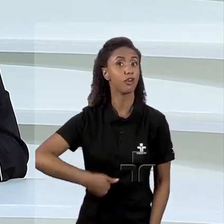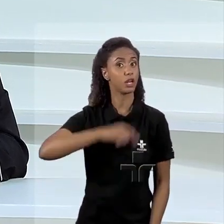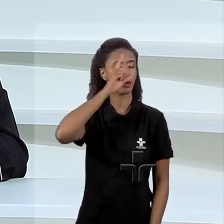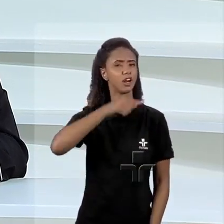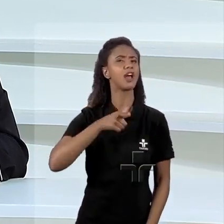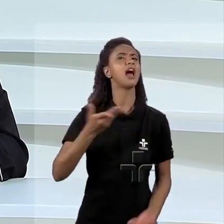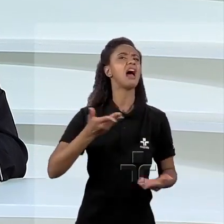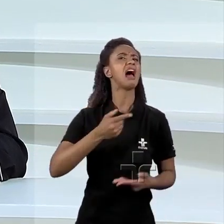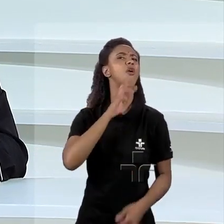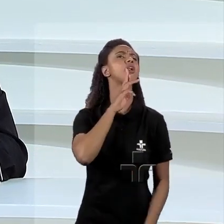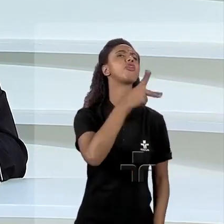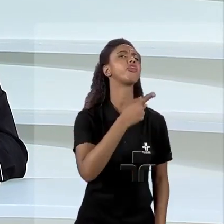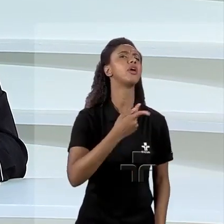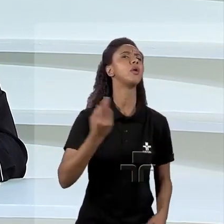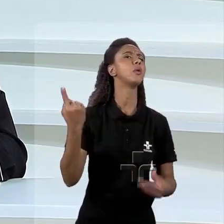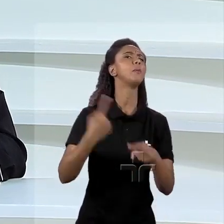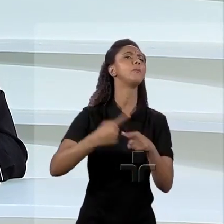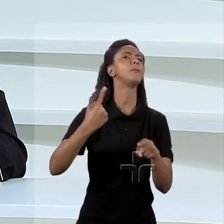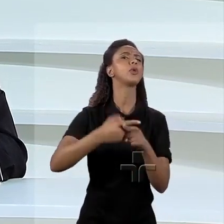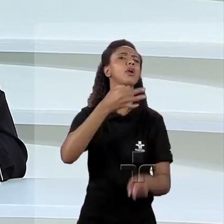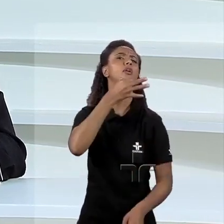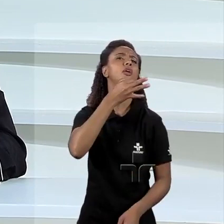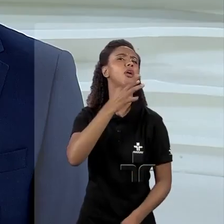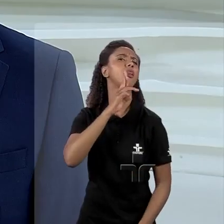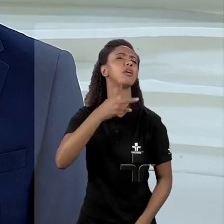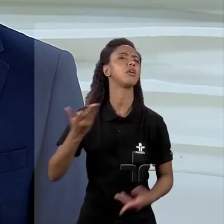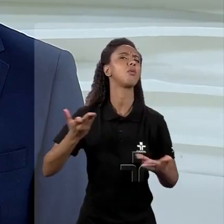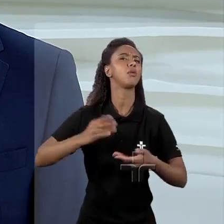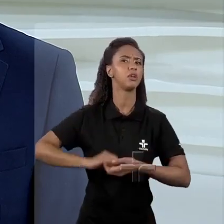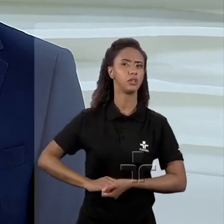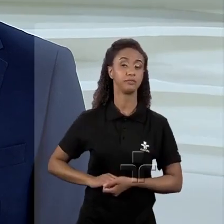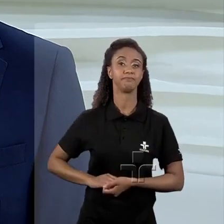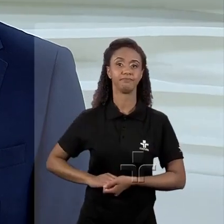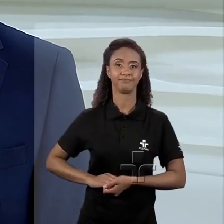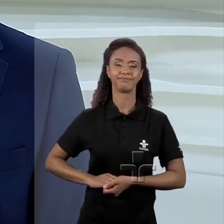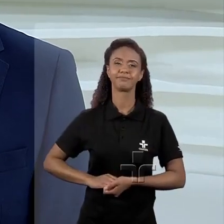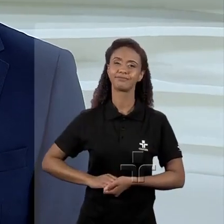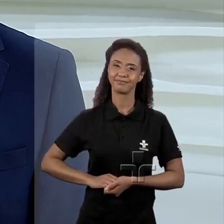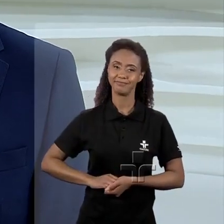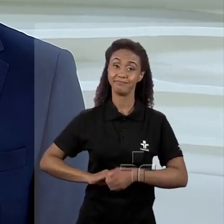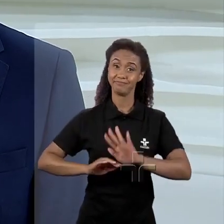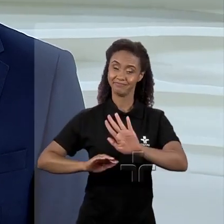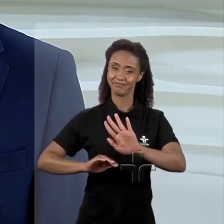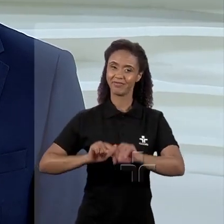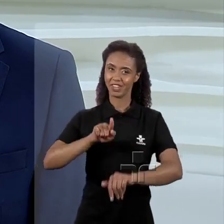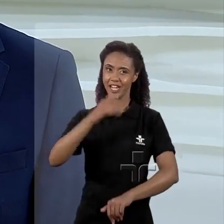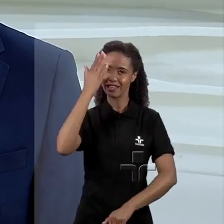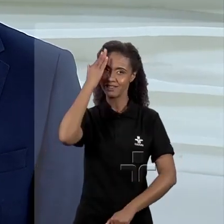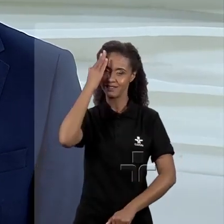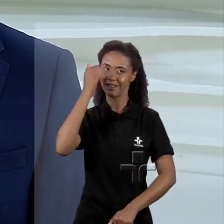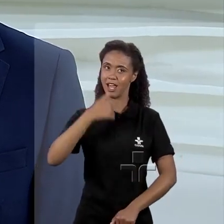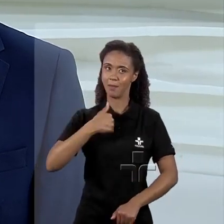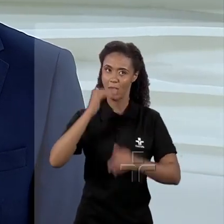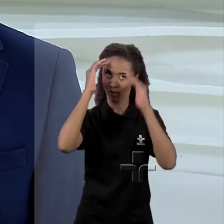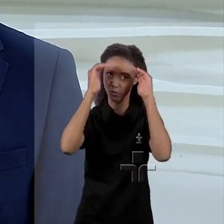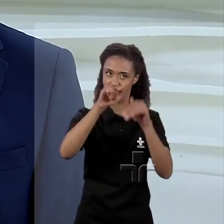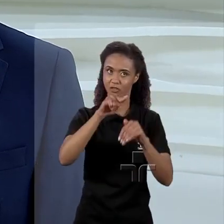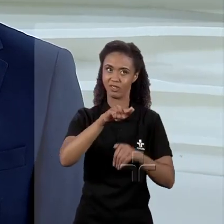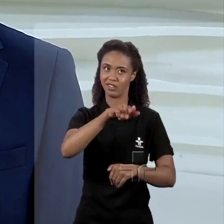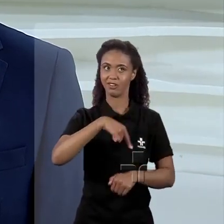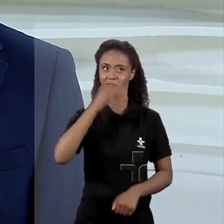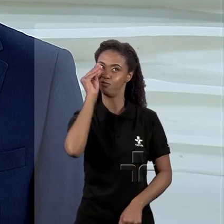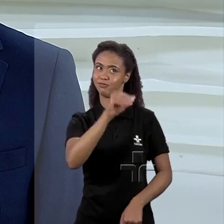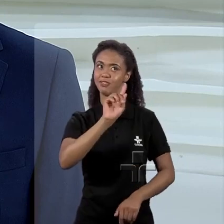tem essa posição e em 2016, quando ele era seu aliado, não? Você sabe como eu respeito você, não quero desconsiderar o que você está falando. Mas ele não